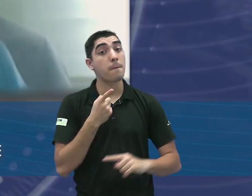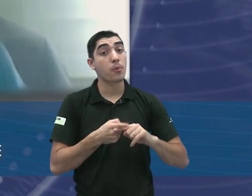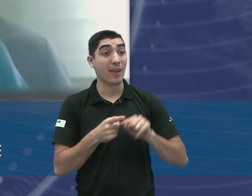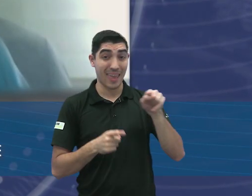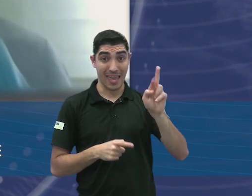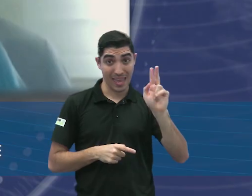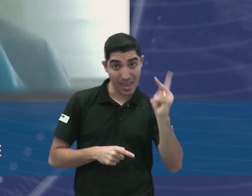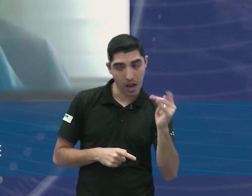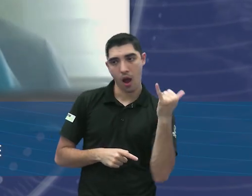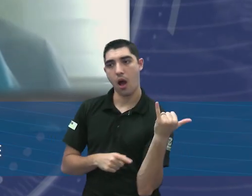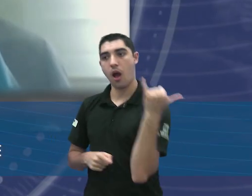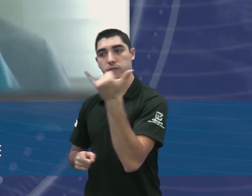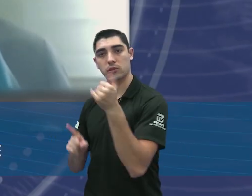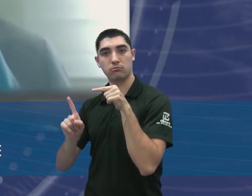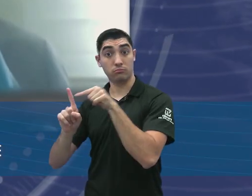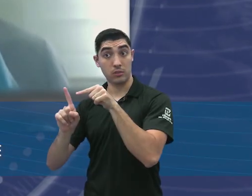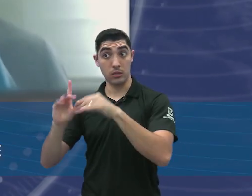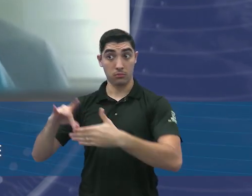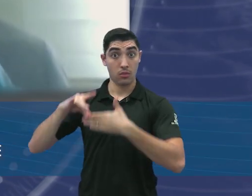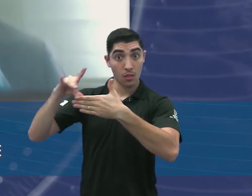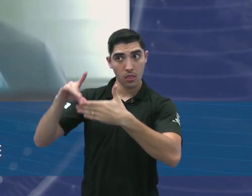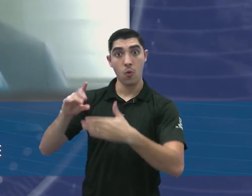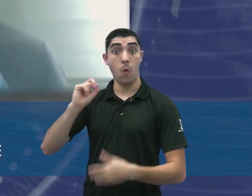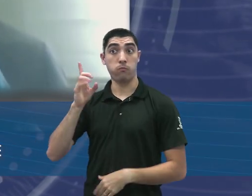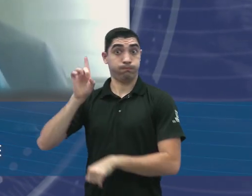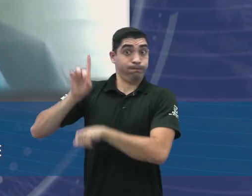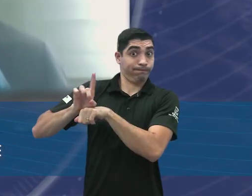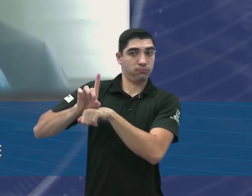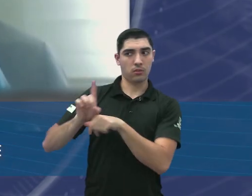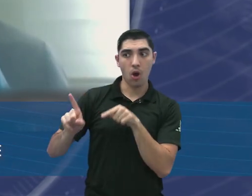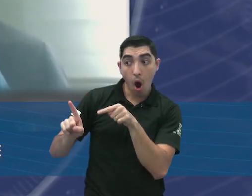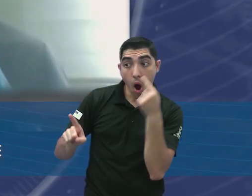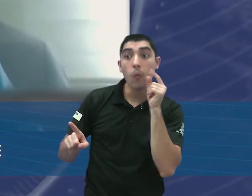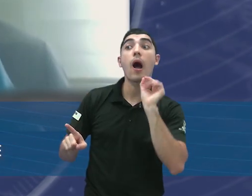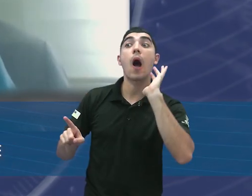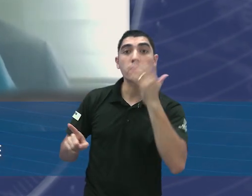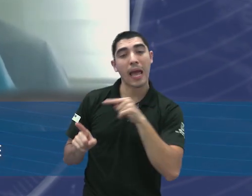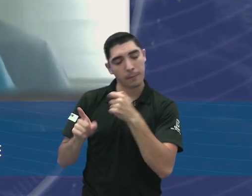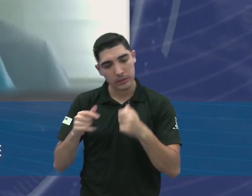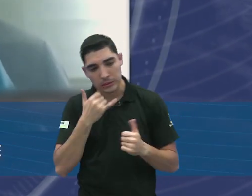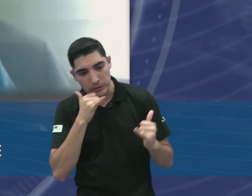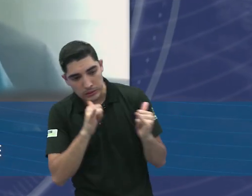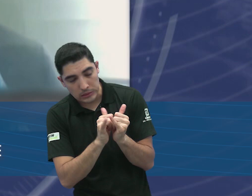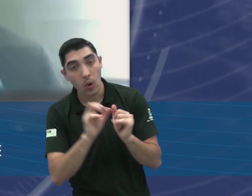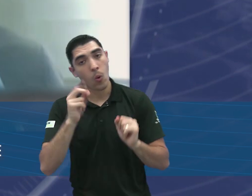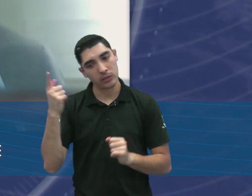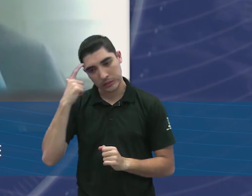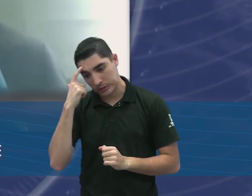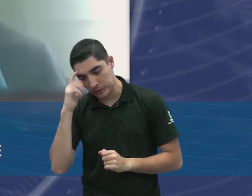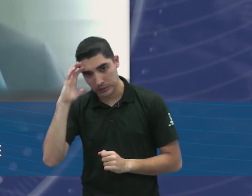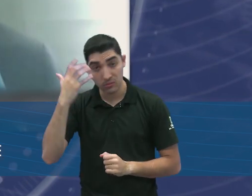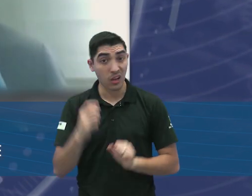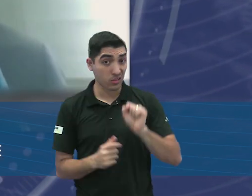superior hierárquico a situação que está acontecendo, para que ele possa se desculpar ou se redimir dessa situação. Caso não